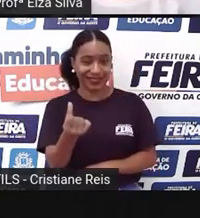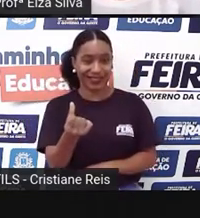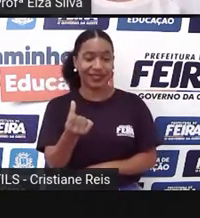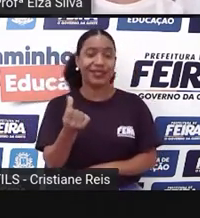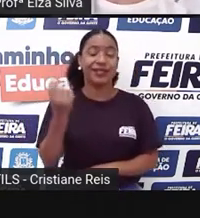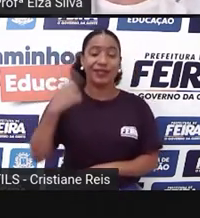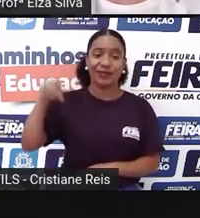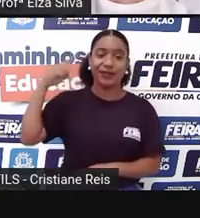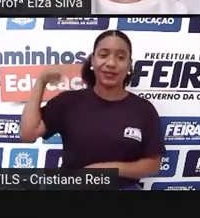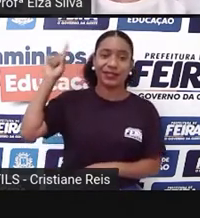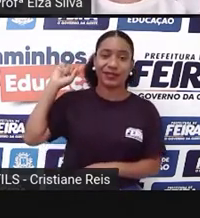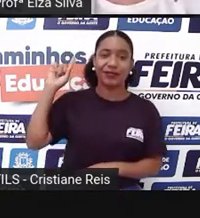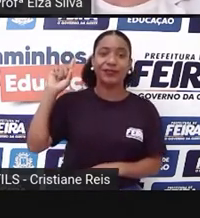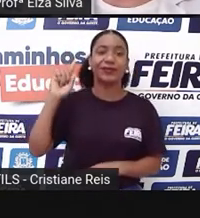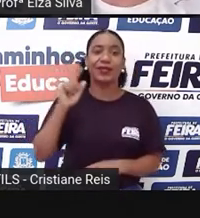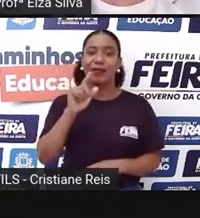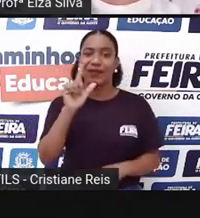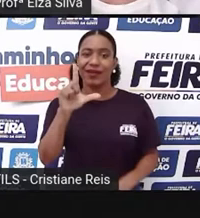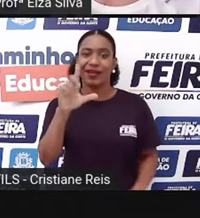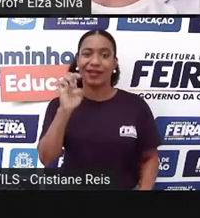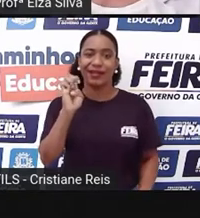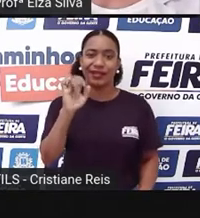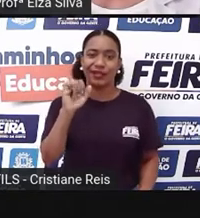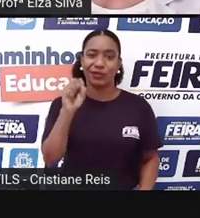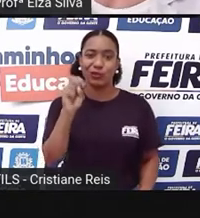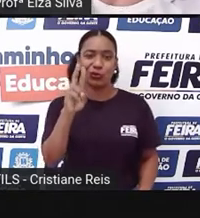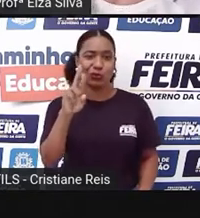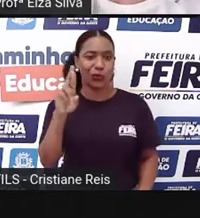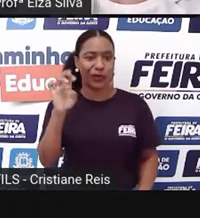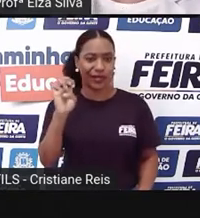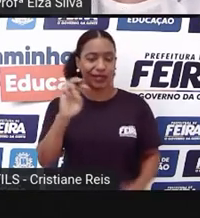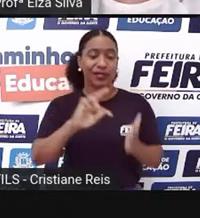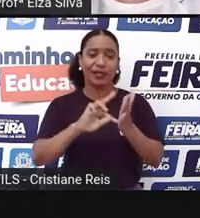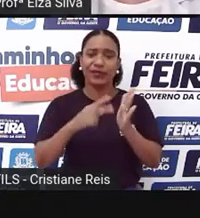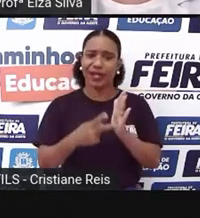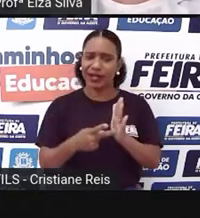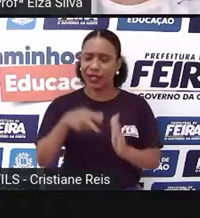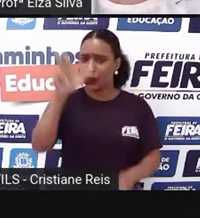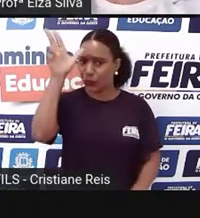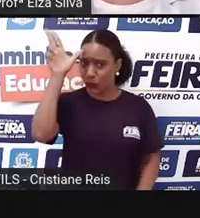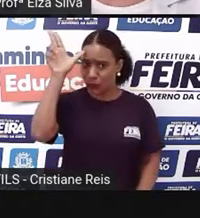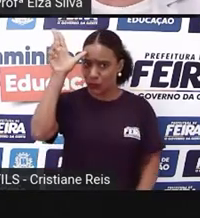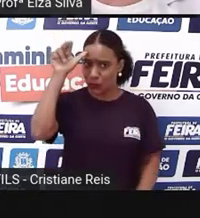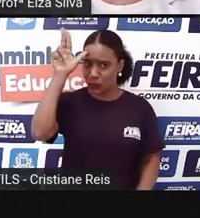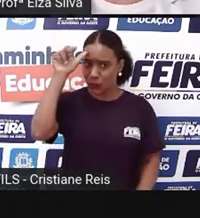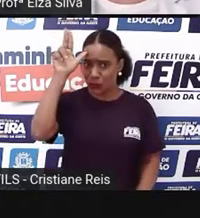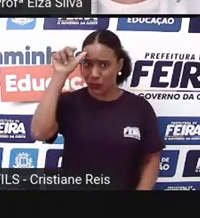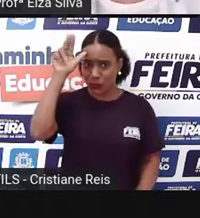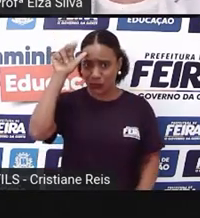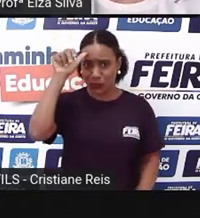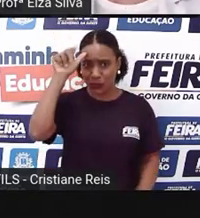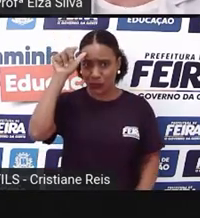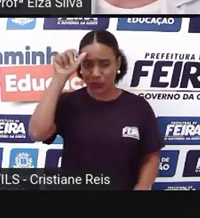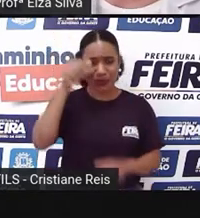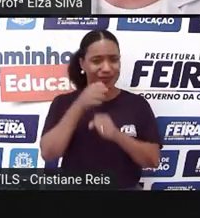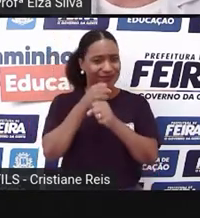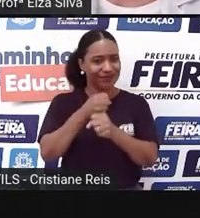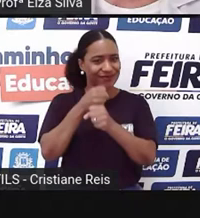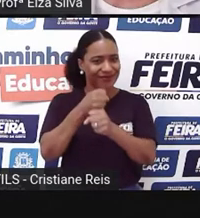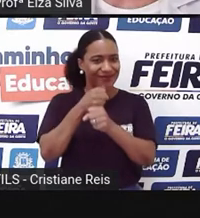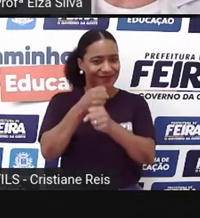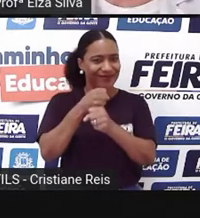né, significava cavalo, pônei, e estava relacionada a